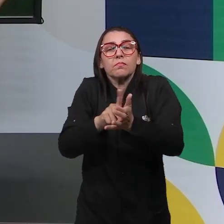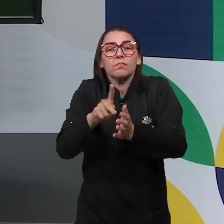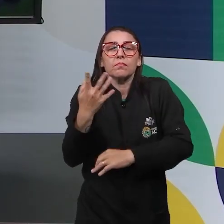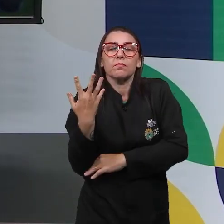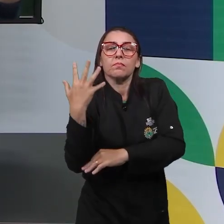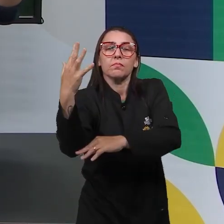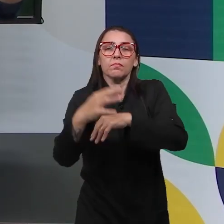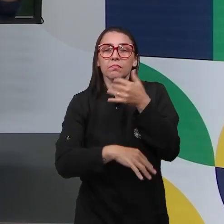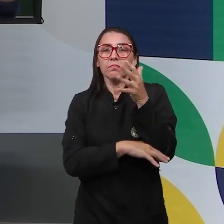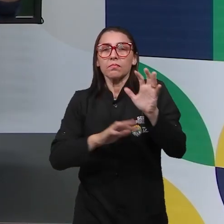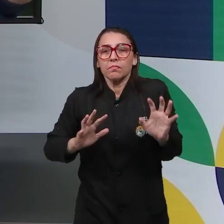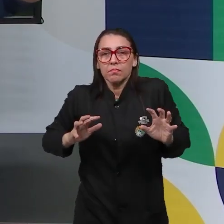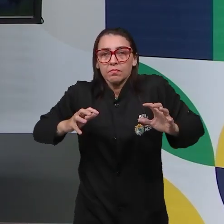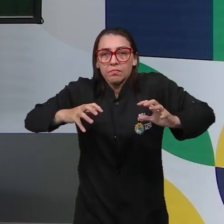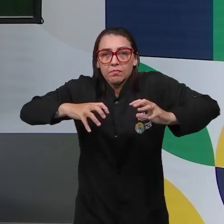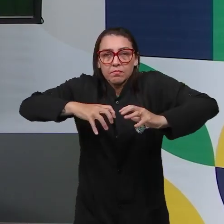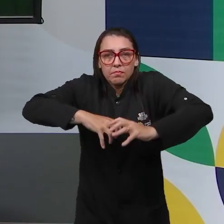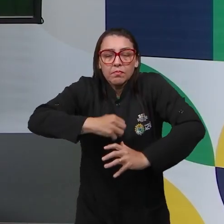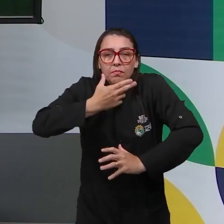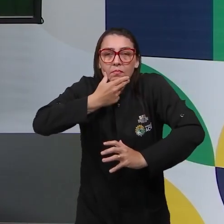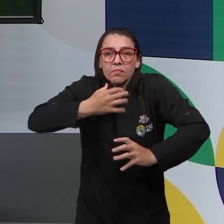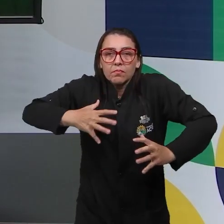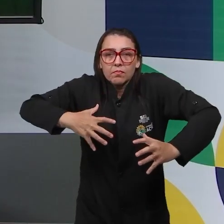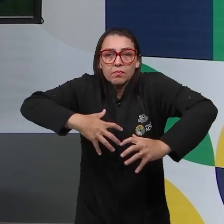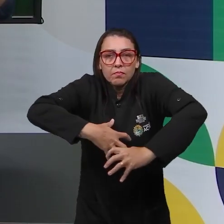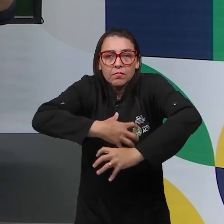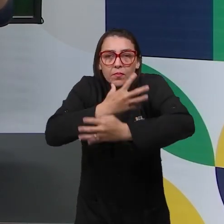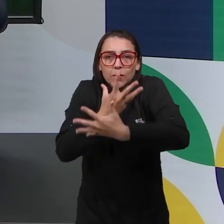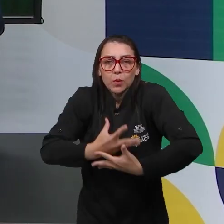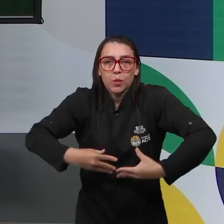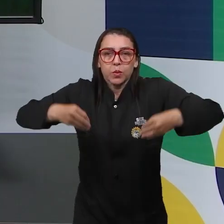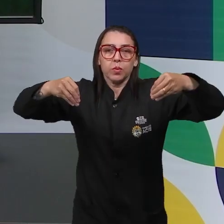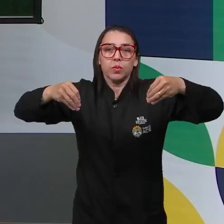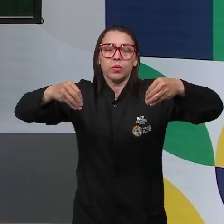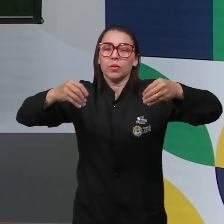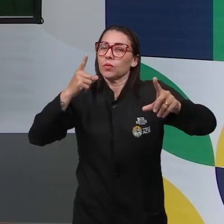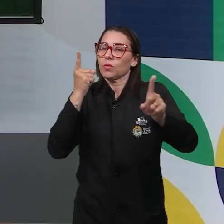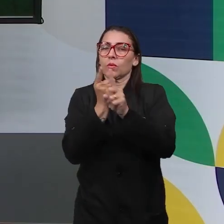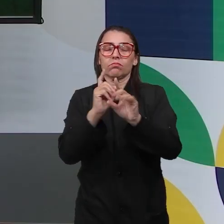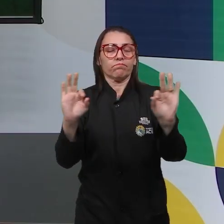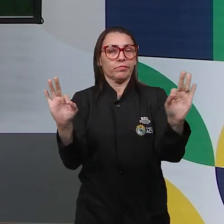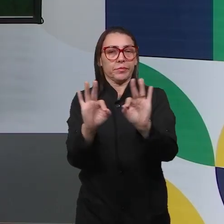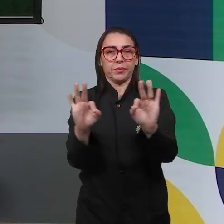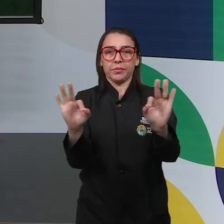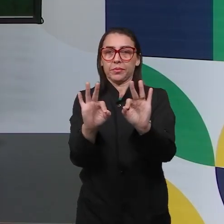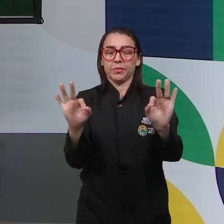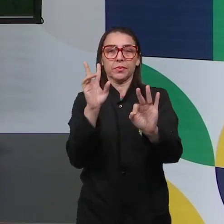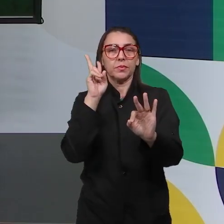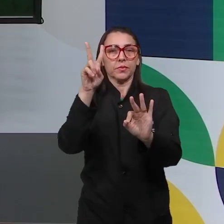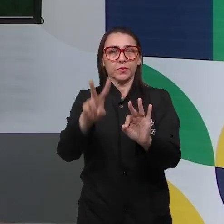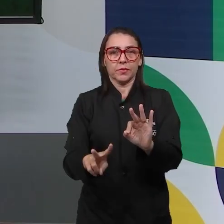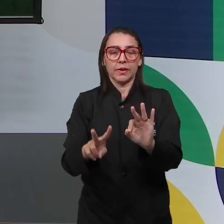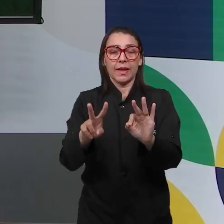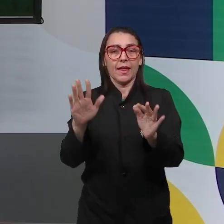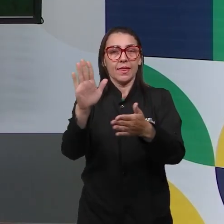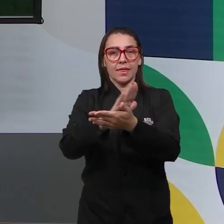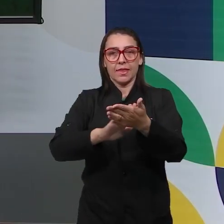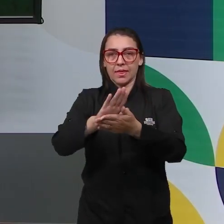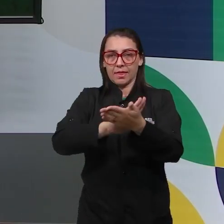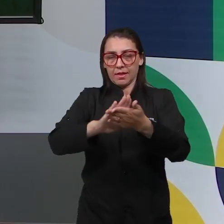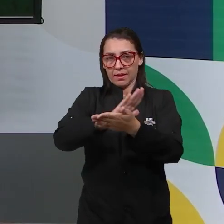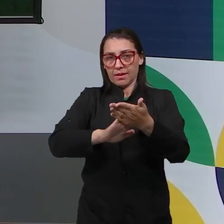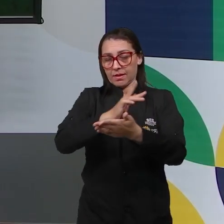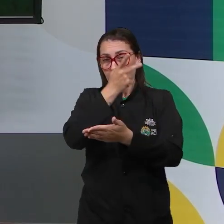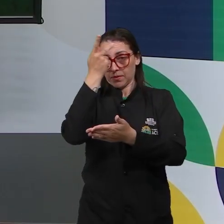própria árvore, dizem que a floresta engole a pessoa, ela some do radar, não se acha mais, não se vê mais vestígios